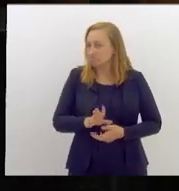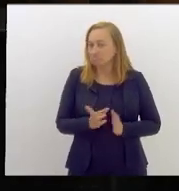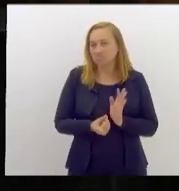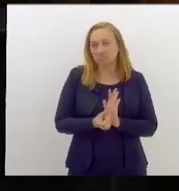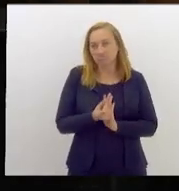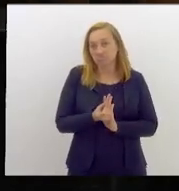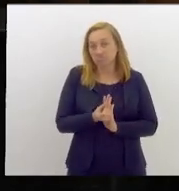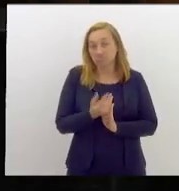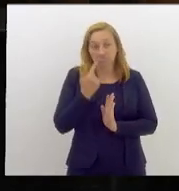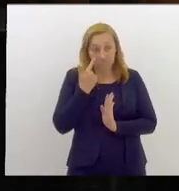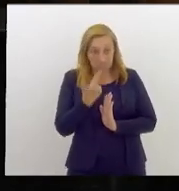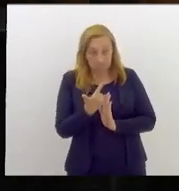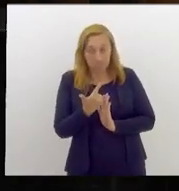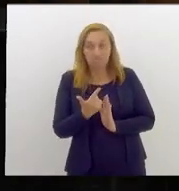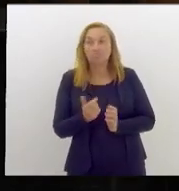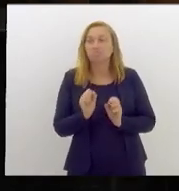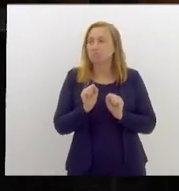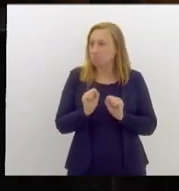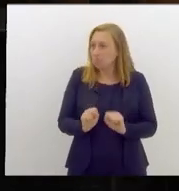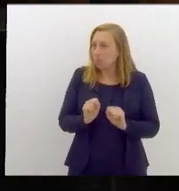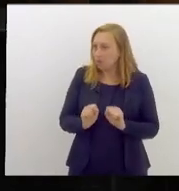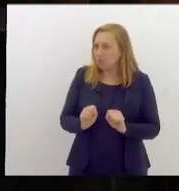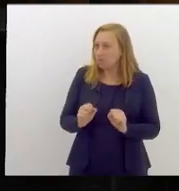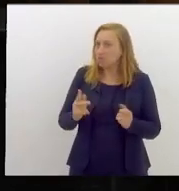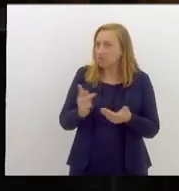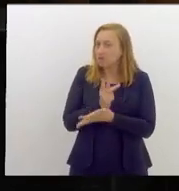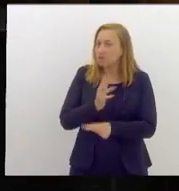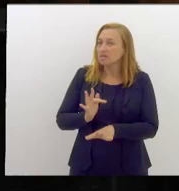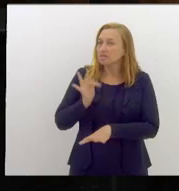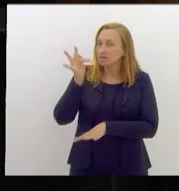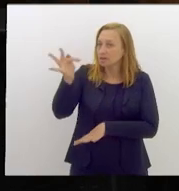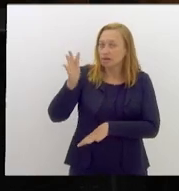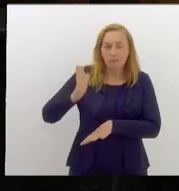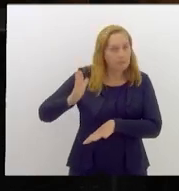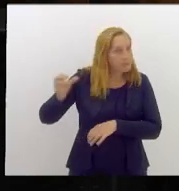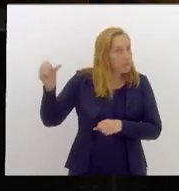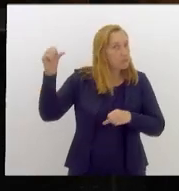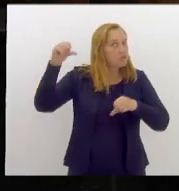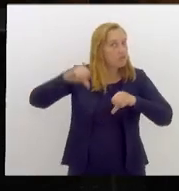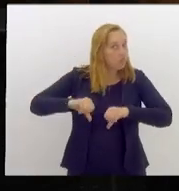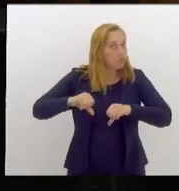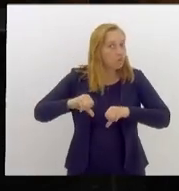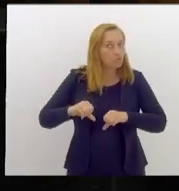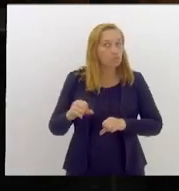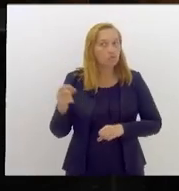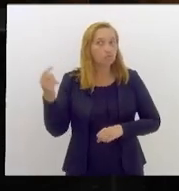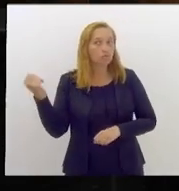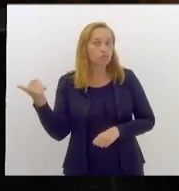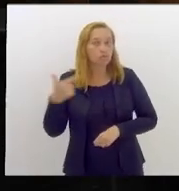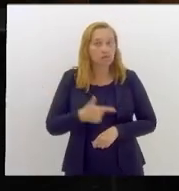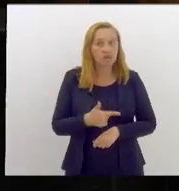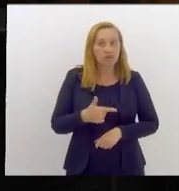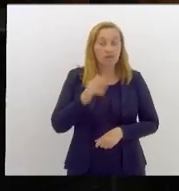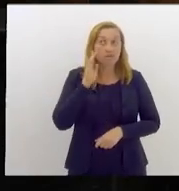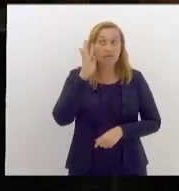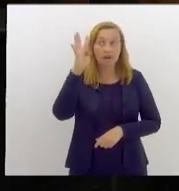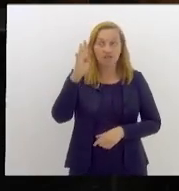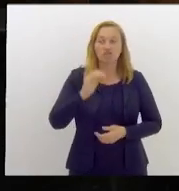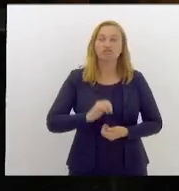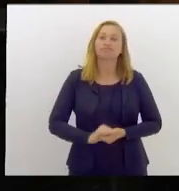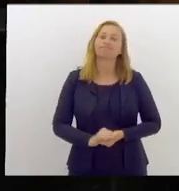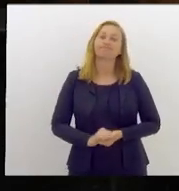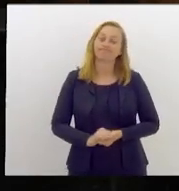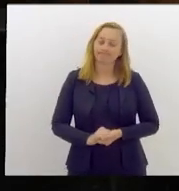orçamento o que pode vir é muito pior do que a senhora está imaginando